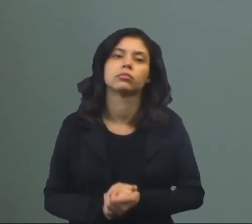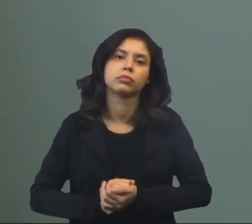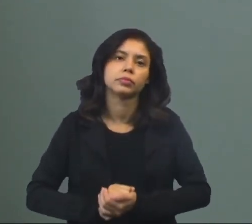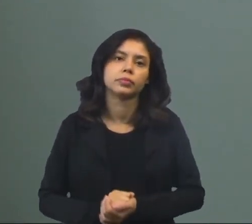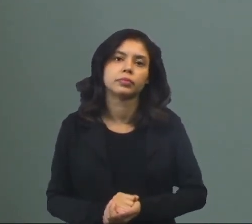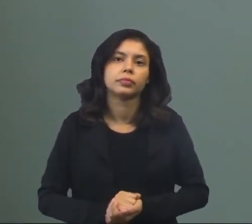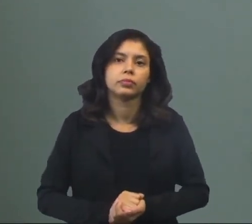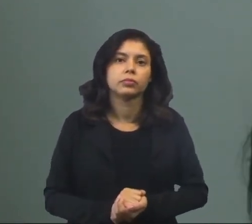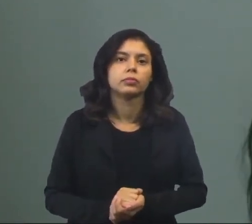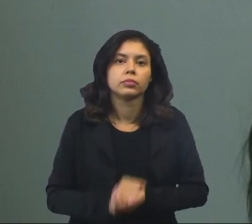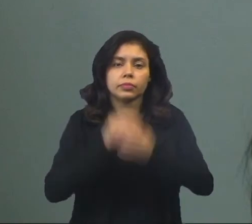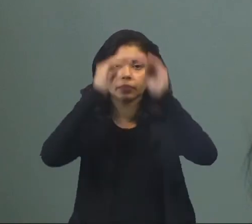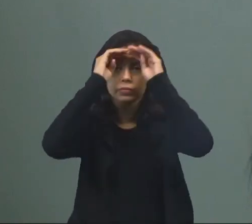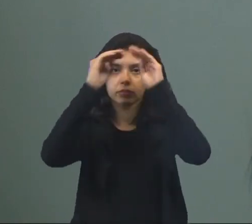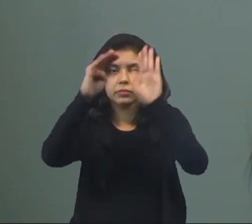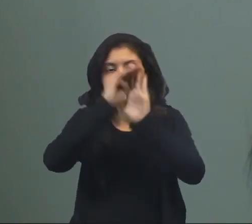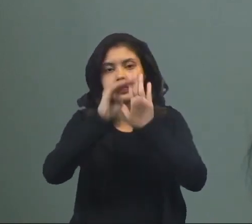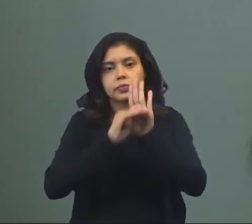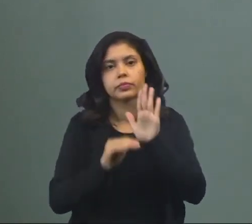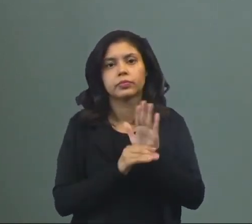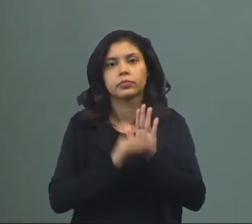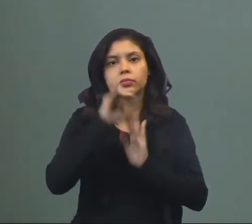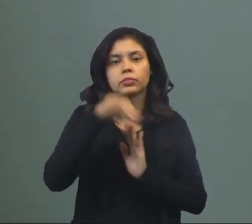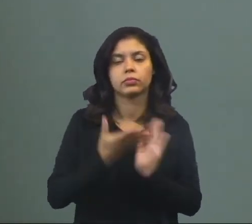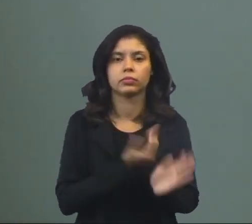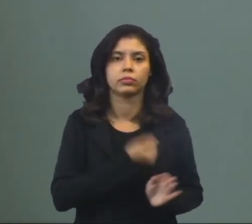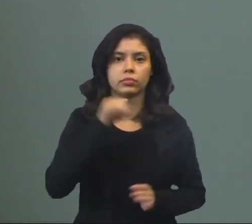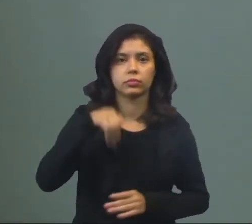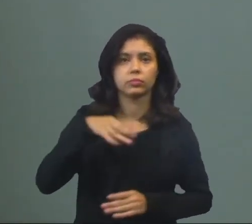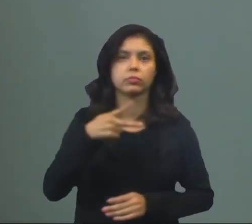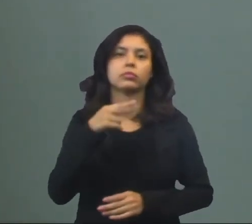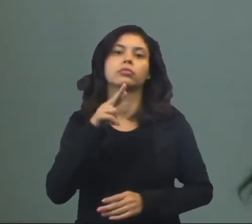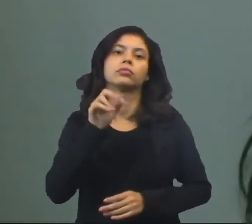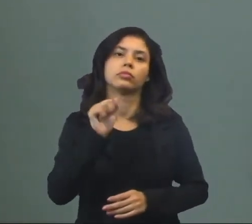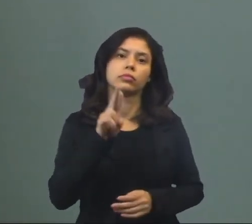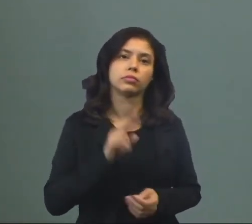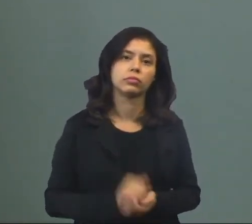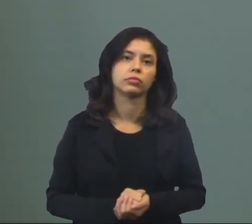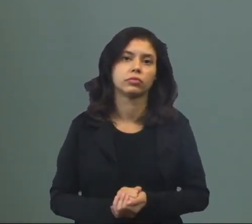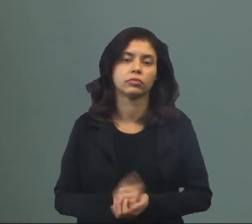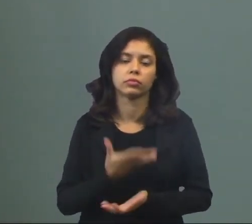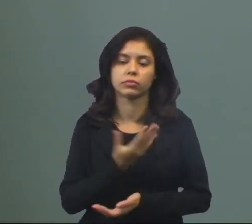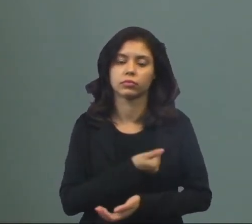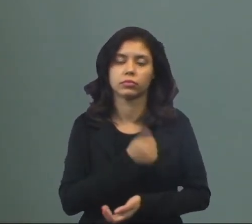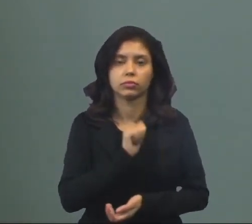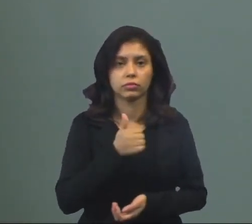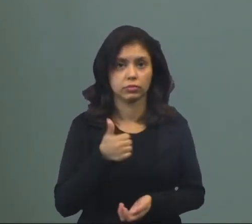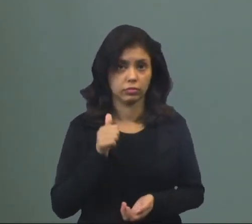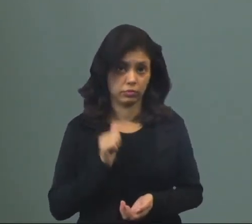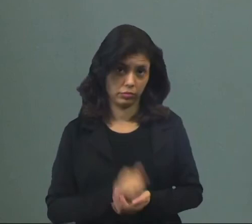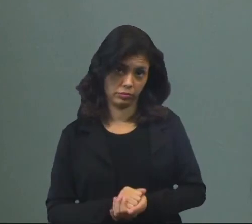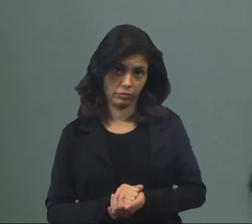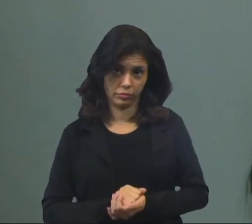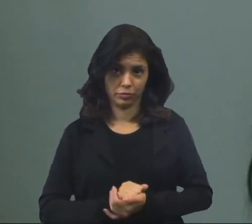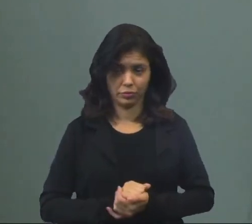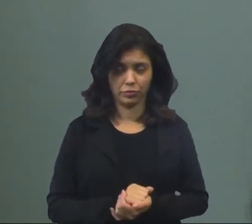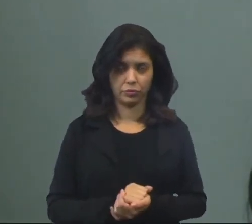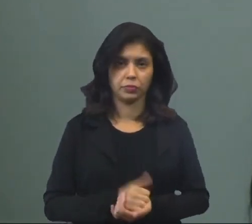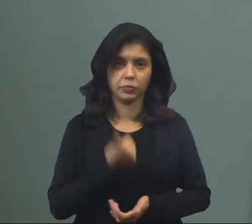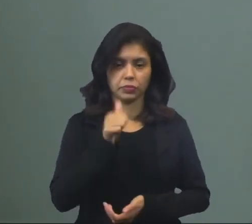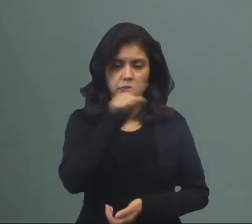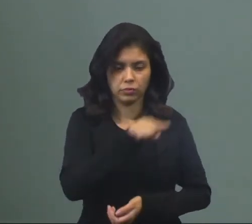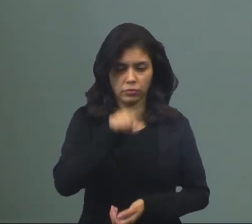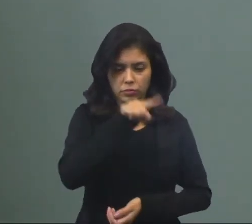ó, obedecendo a ordem dos números ímpares. Então, o próximo seria o número 11. Eu teria que fazer 11